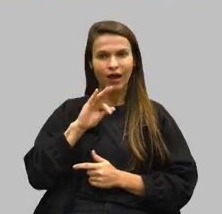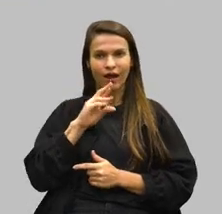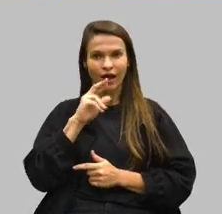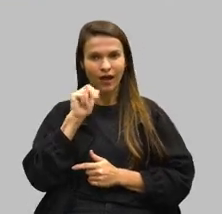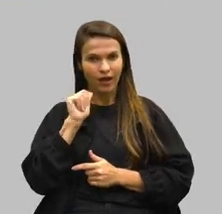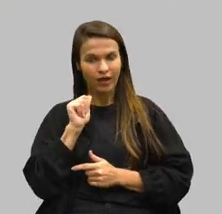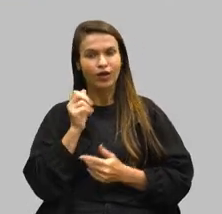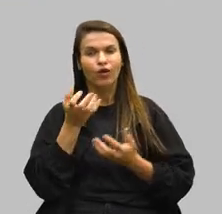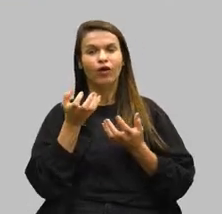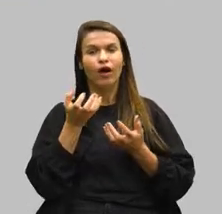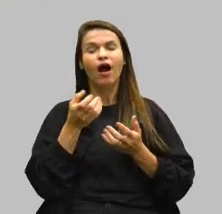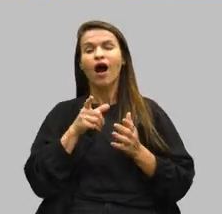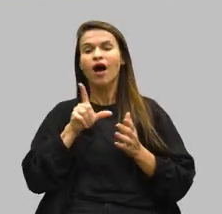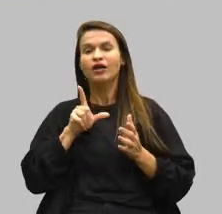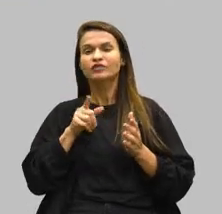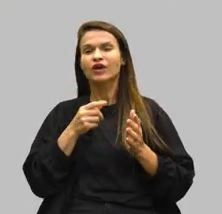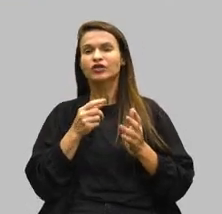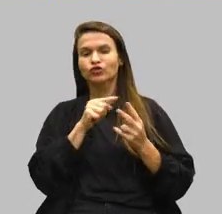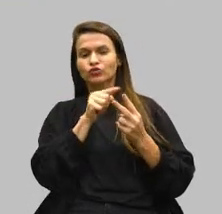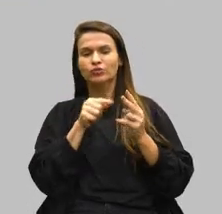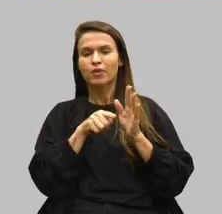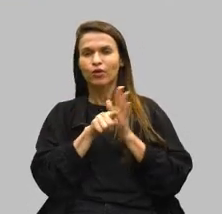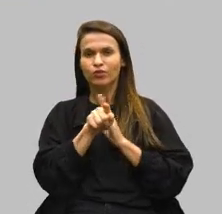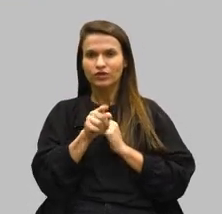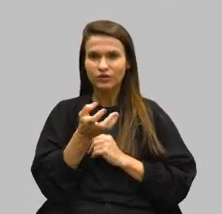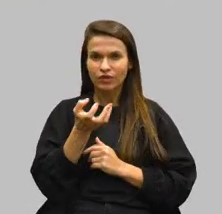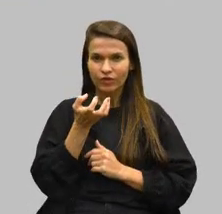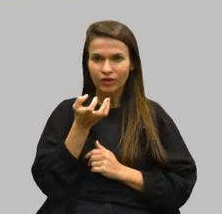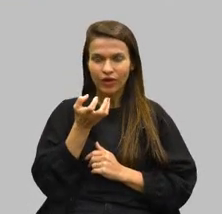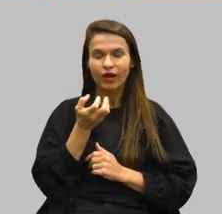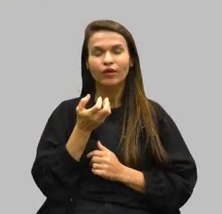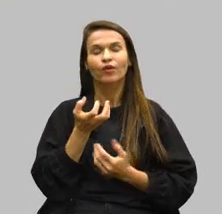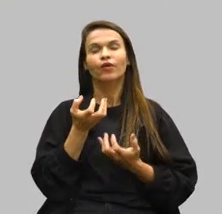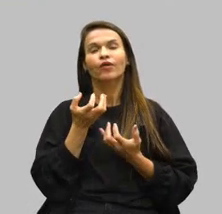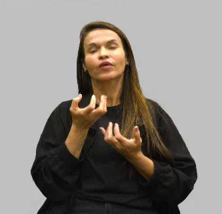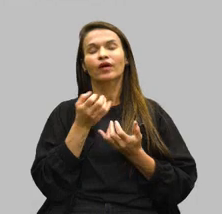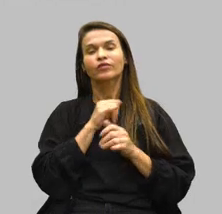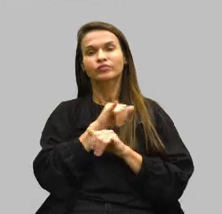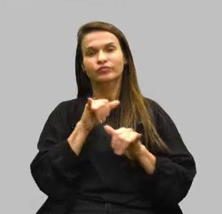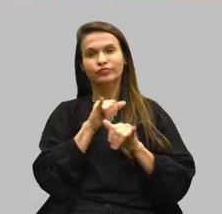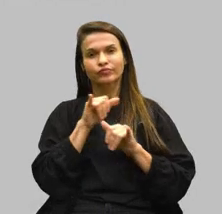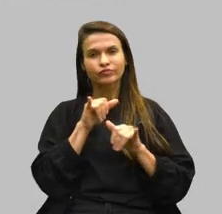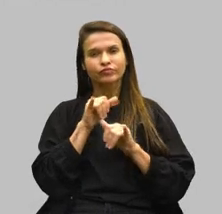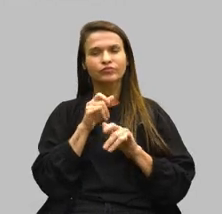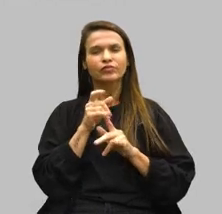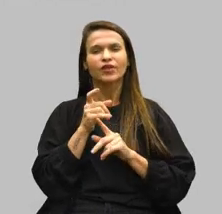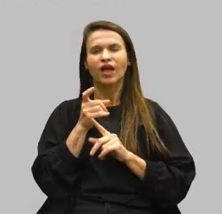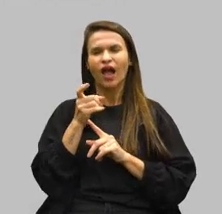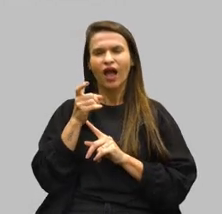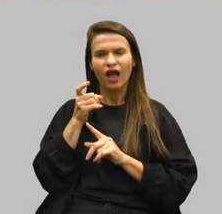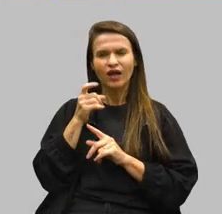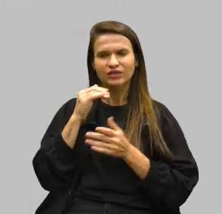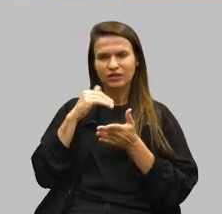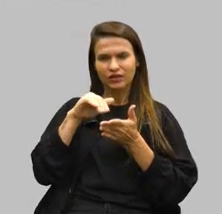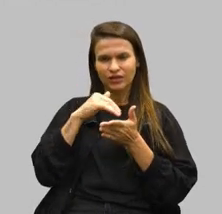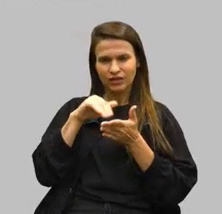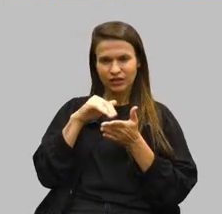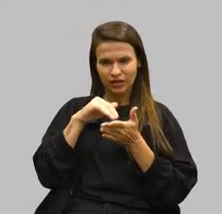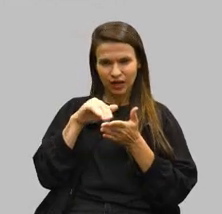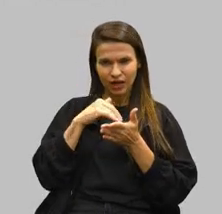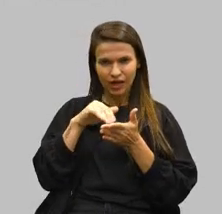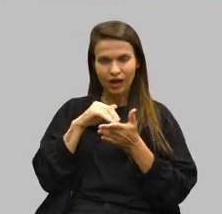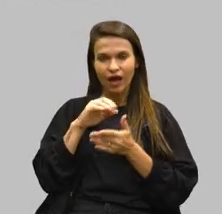fazer as duas perguntas que eu que eu quero quero só informar na na antiga na na anterior né secretária anterior